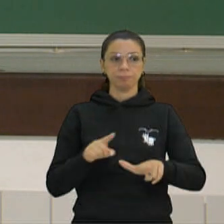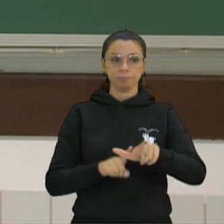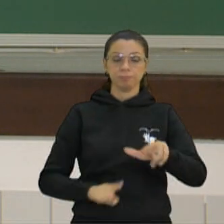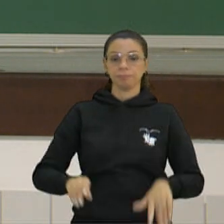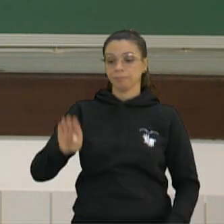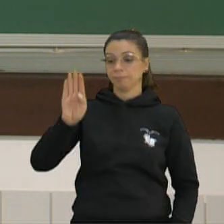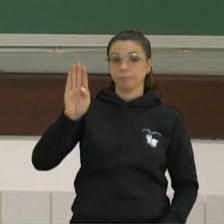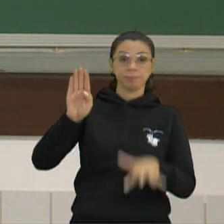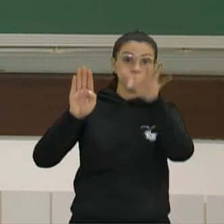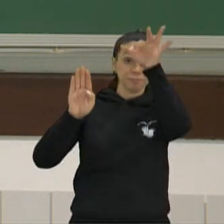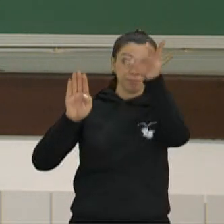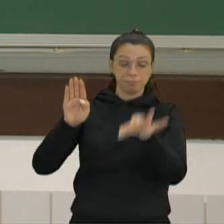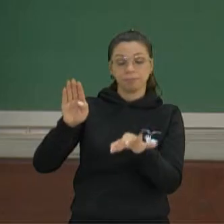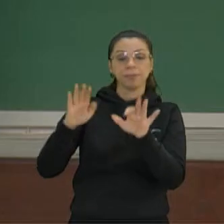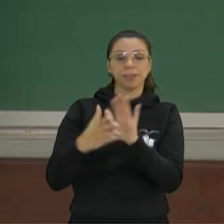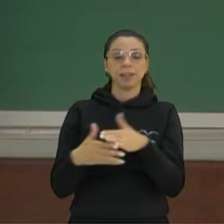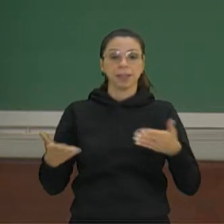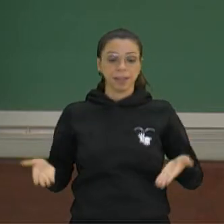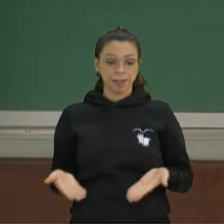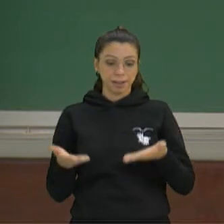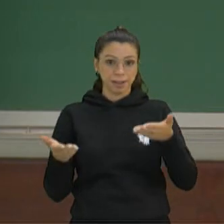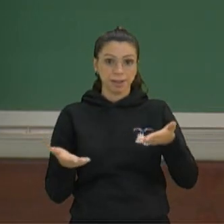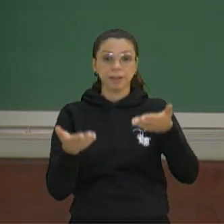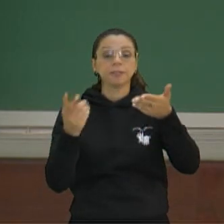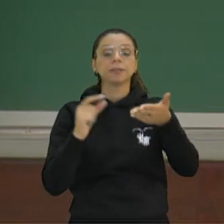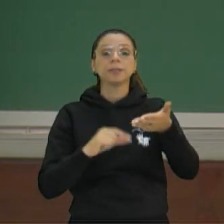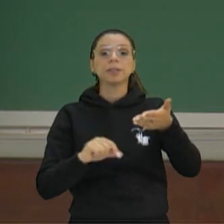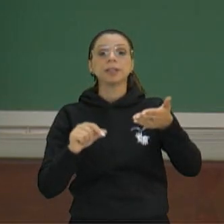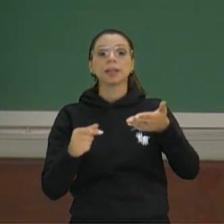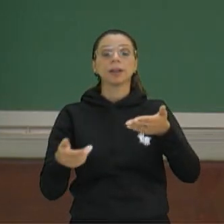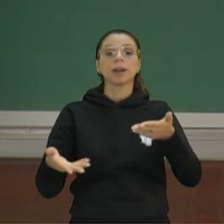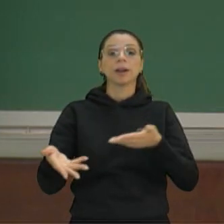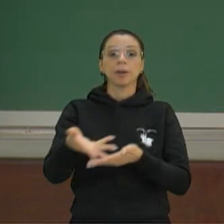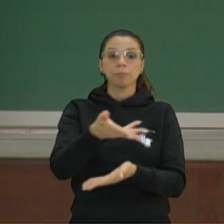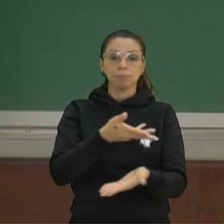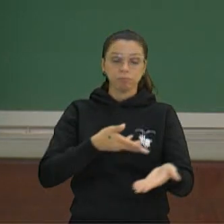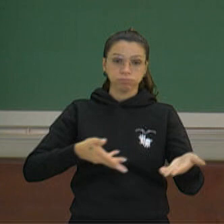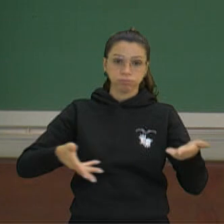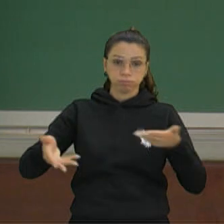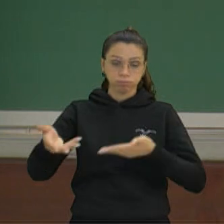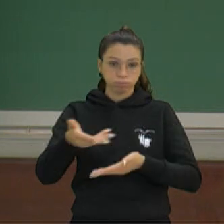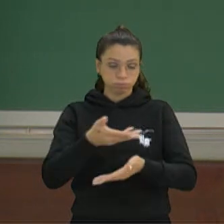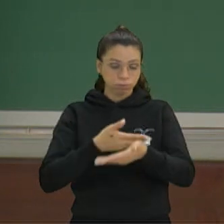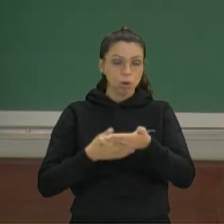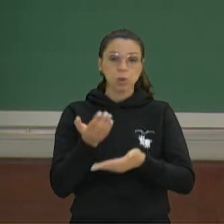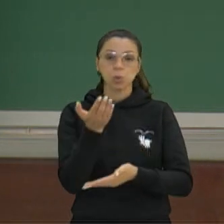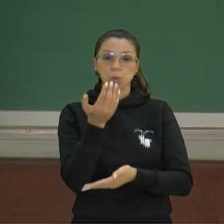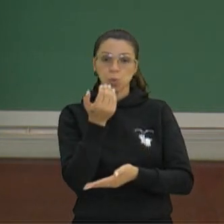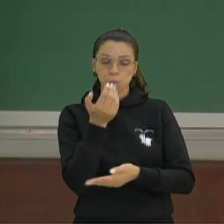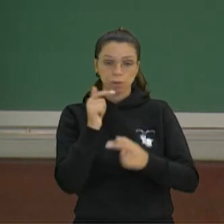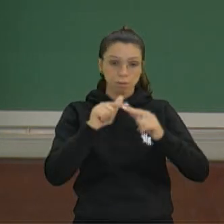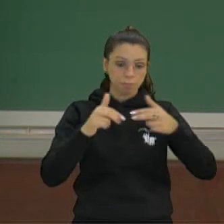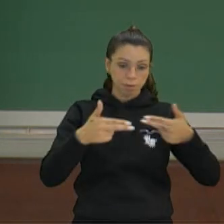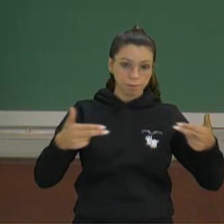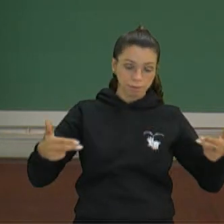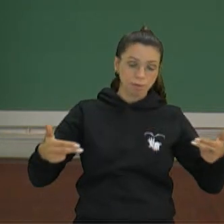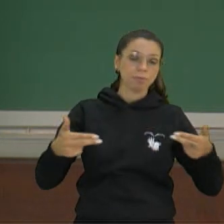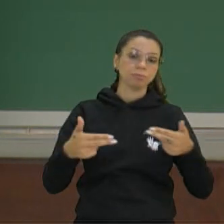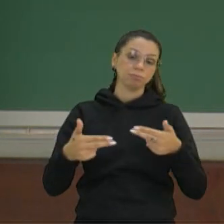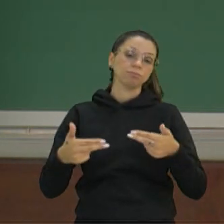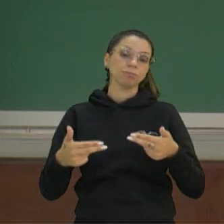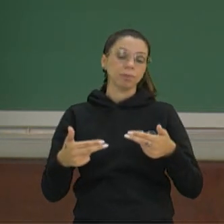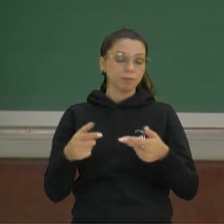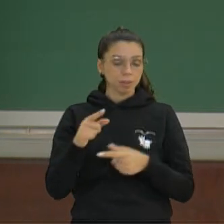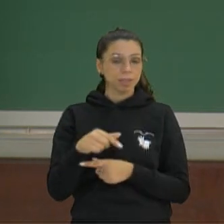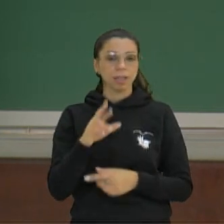B, atender ao mercado de alimentos e também o mercado de matérias-primas. Então, para você que